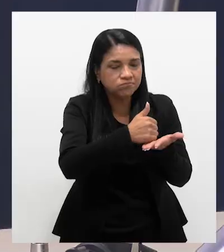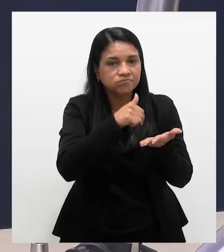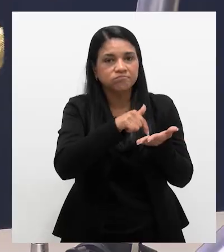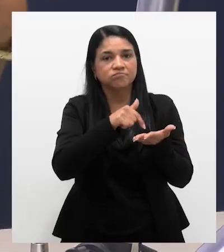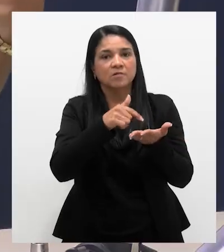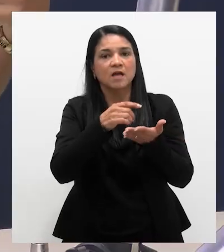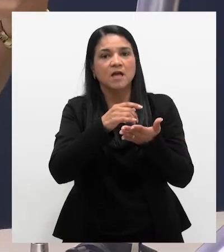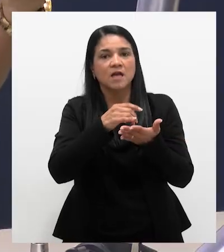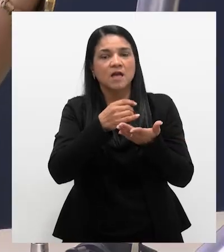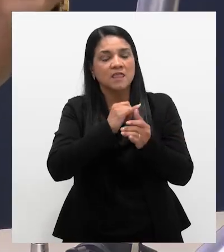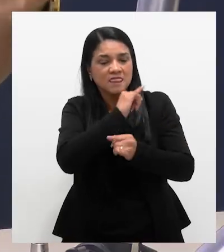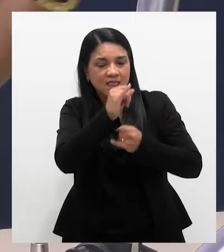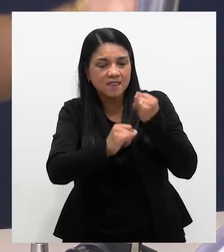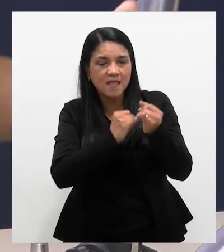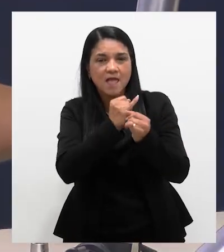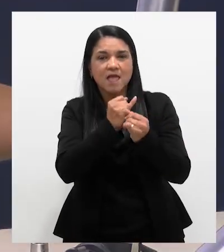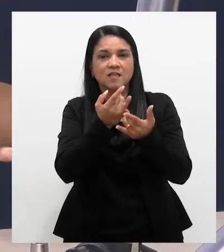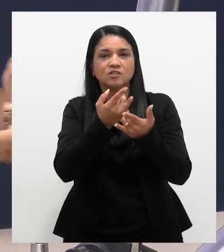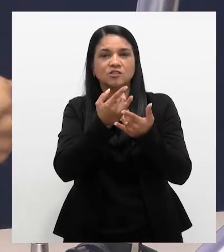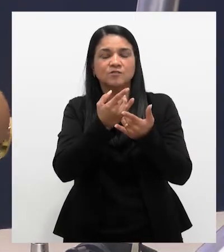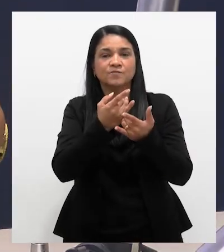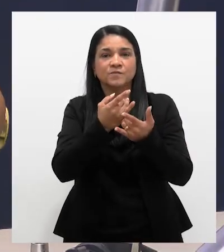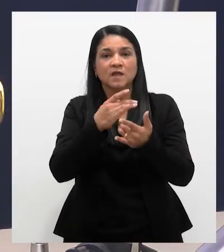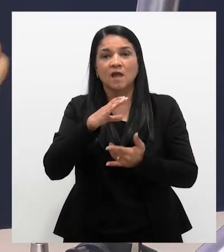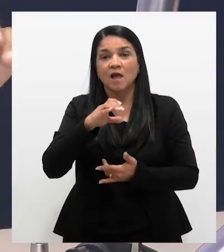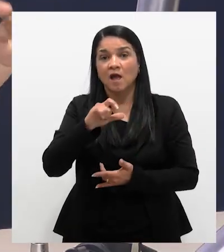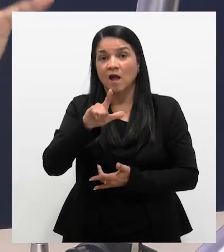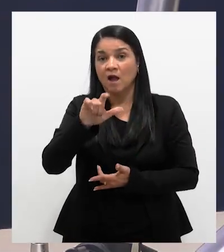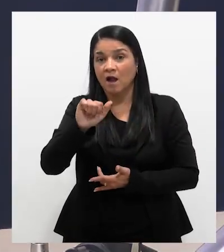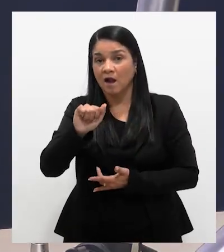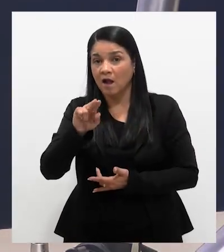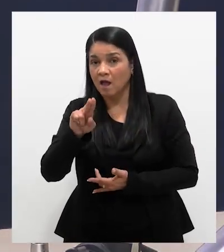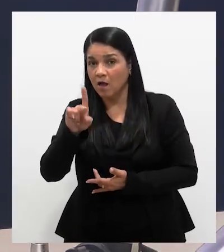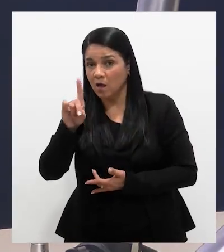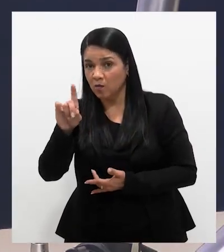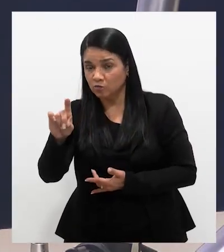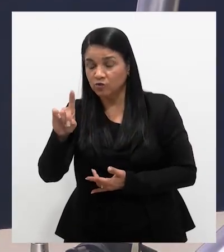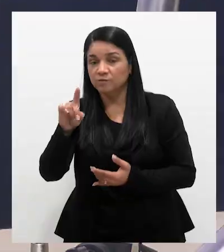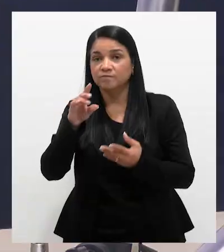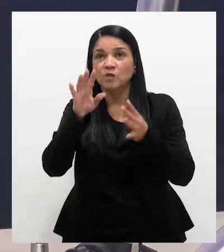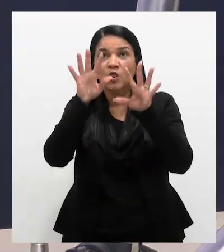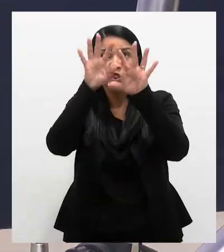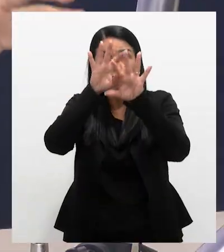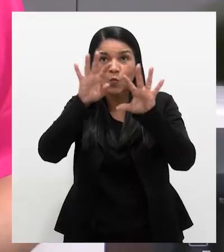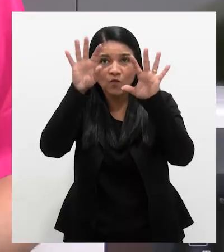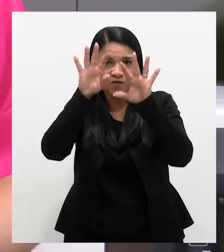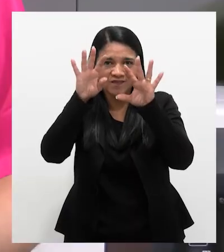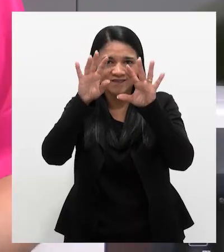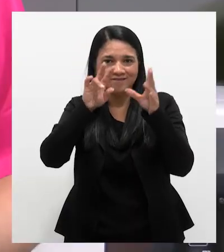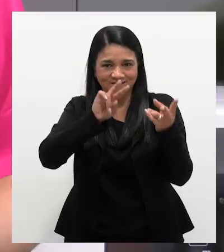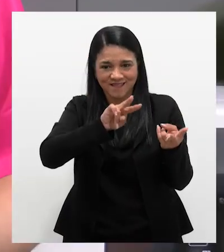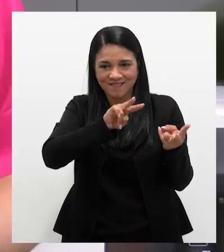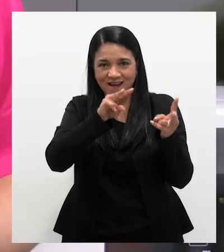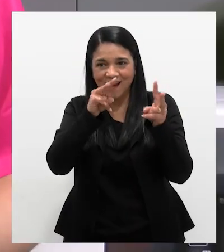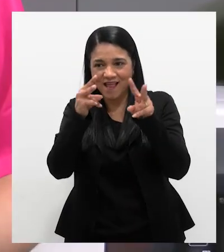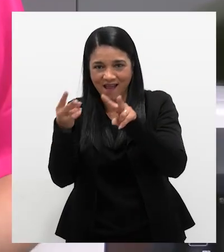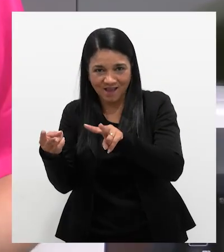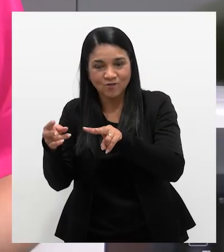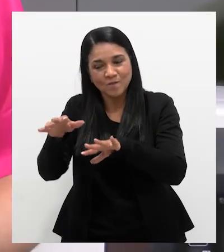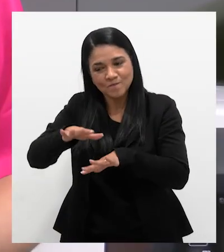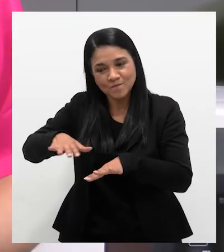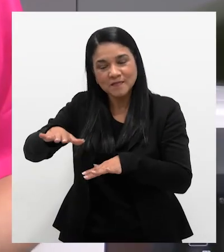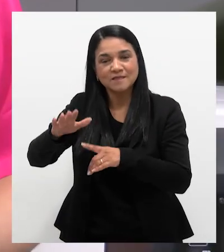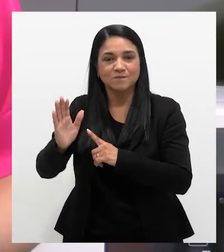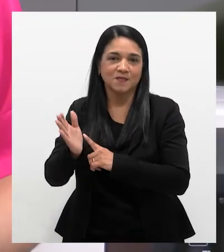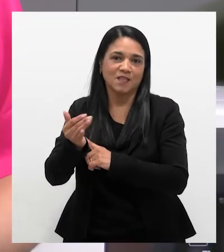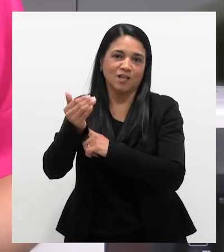dados, mais virtualização, cloud, todas essas nomenclaturas que definem você trabalhar